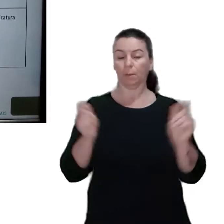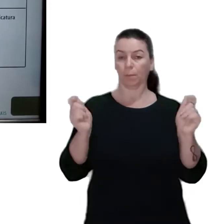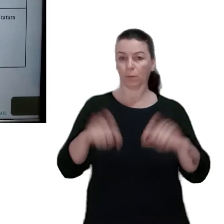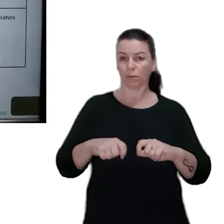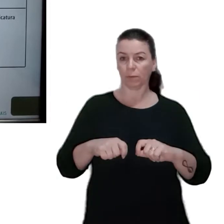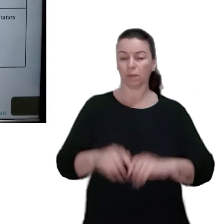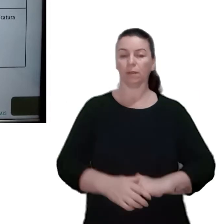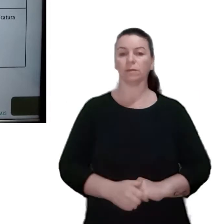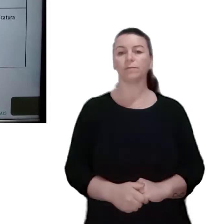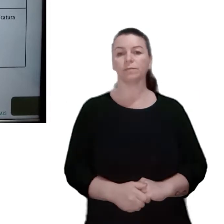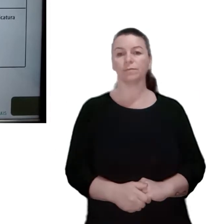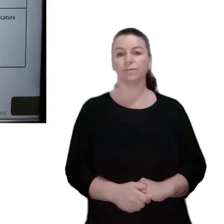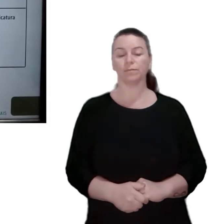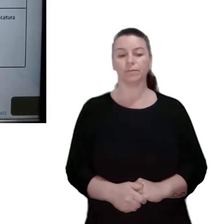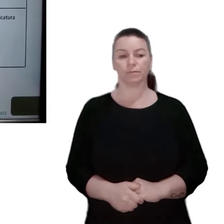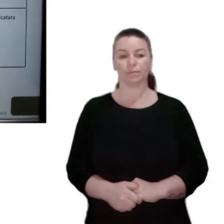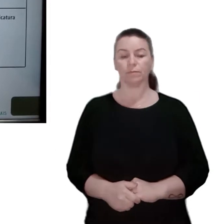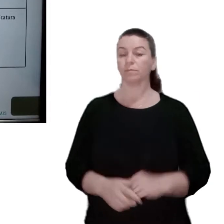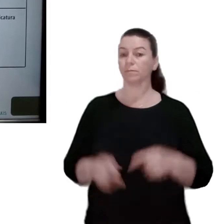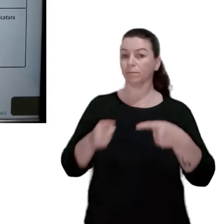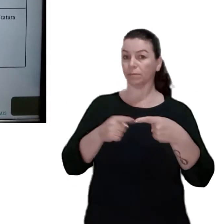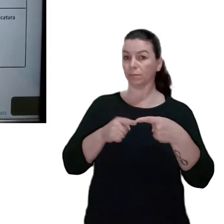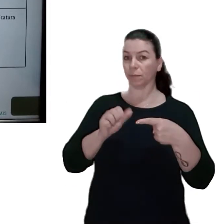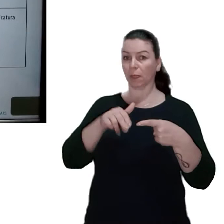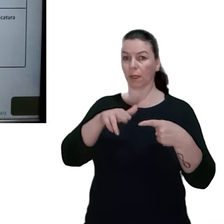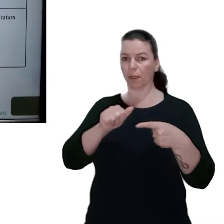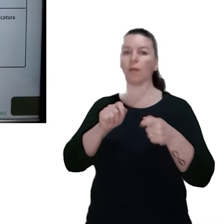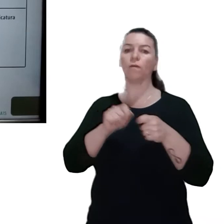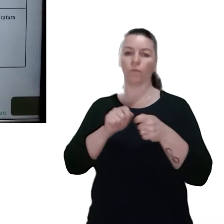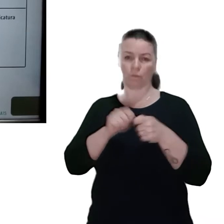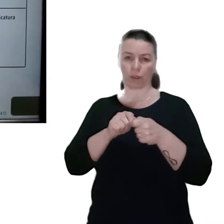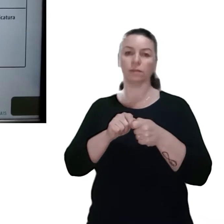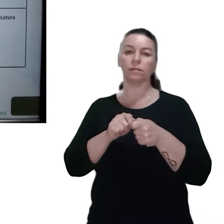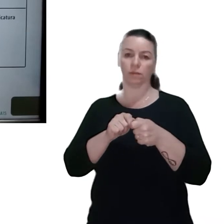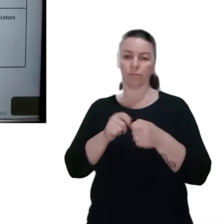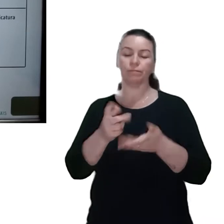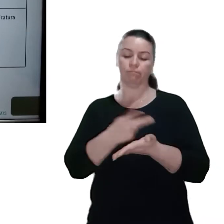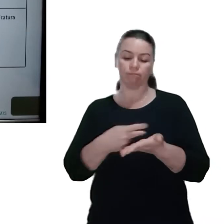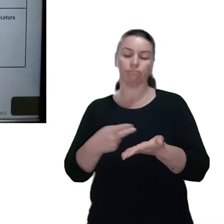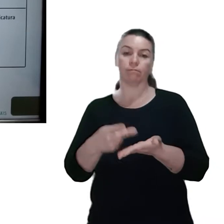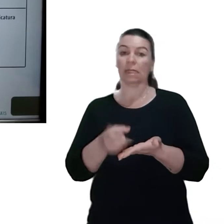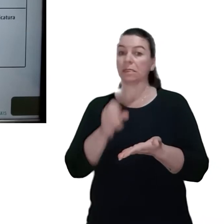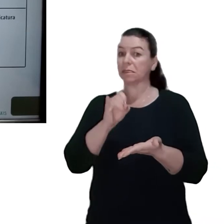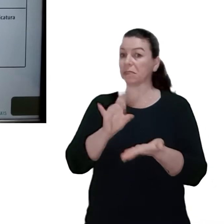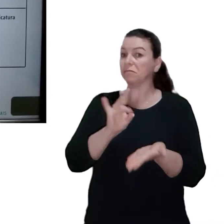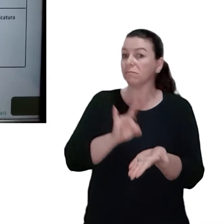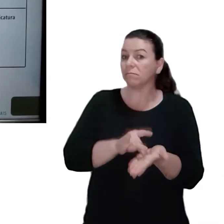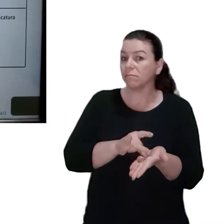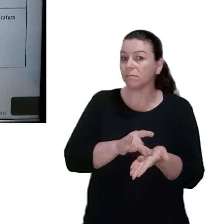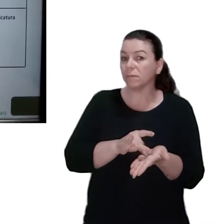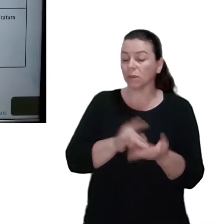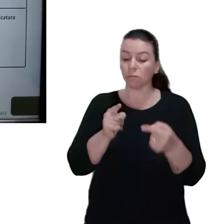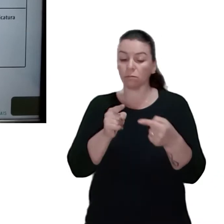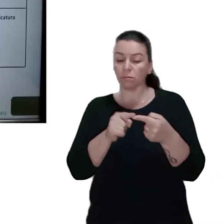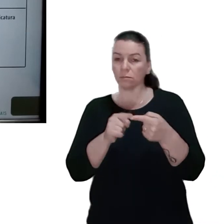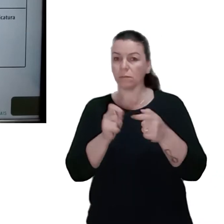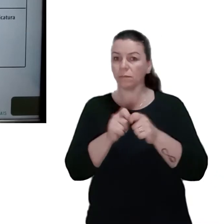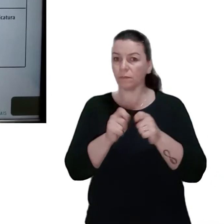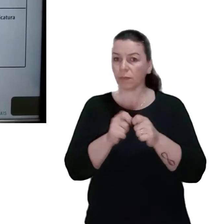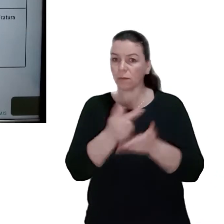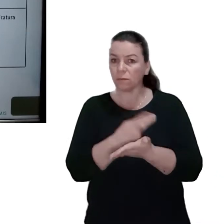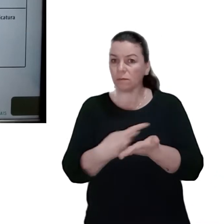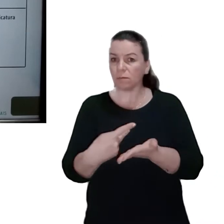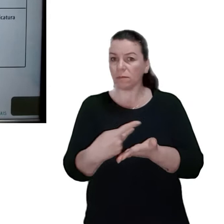possibilidade, sendo que Ana fez a caricatura. Se de fato Ana foi quem fez a